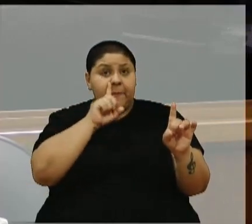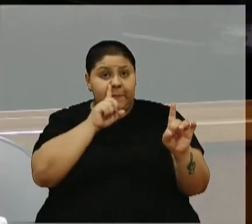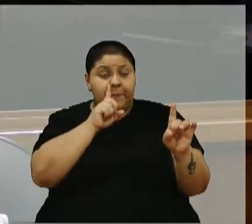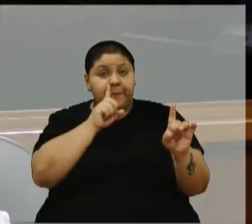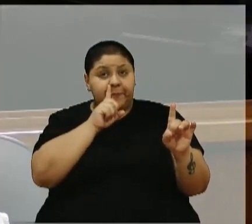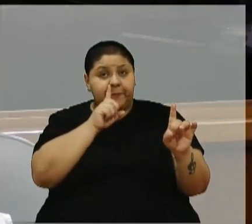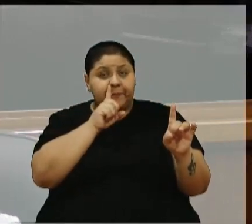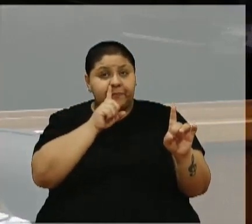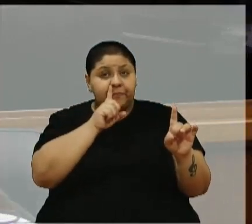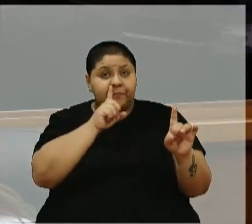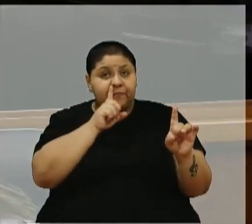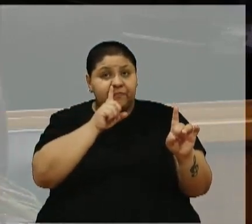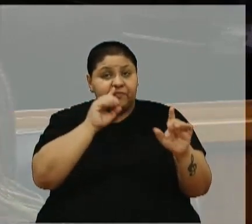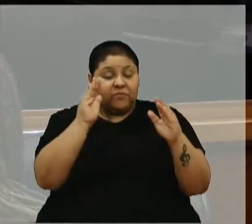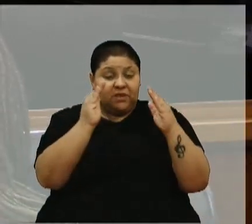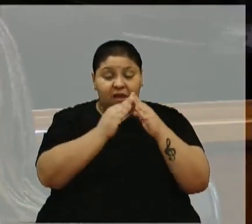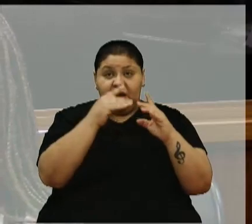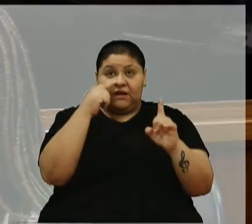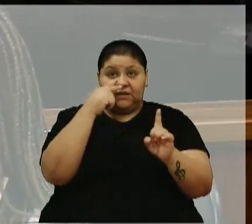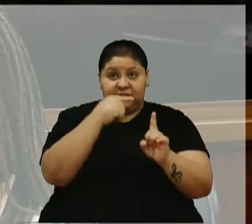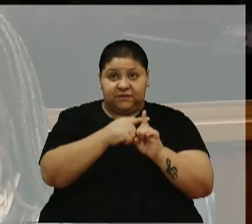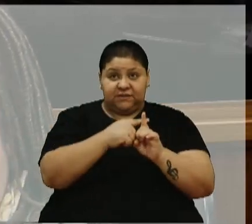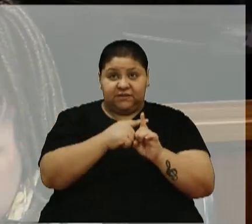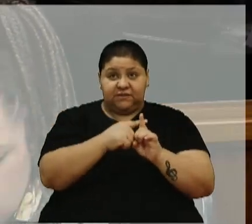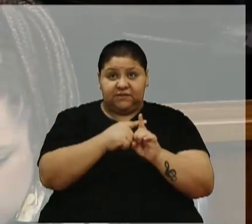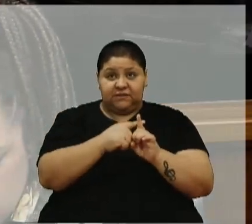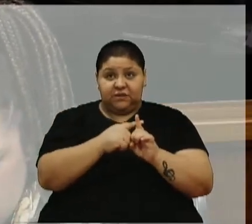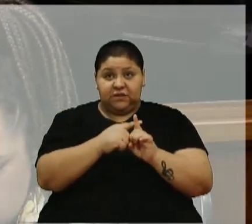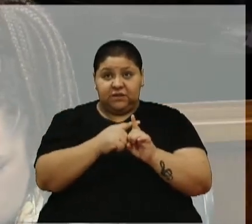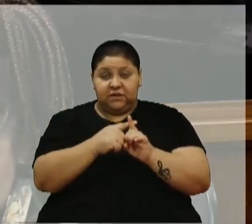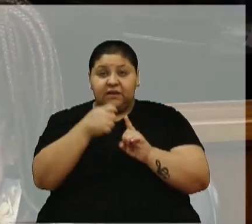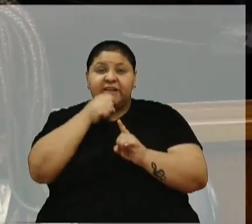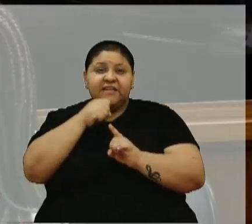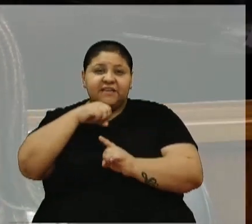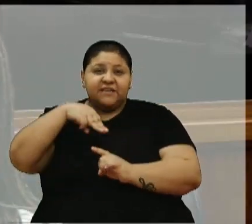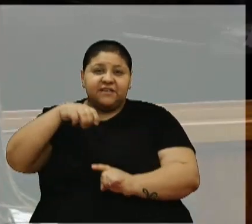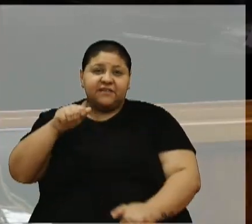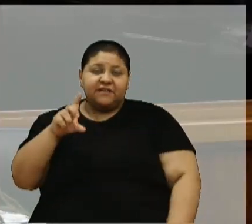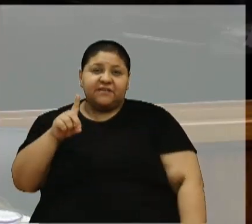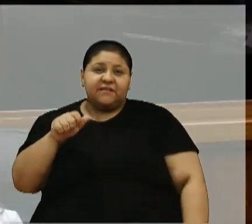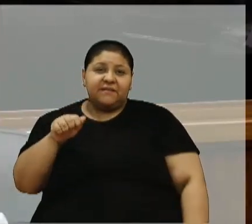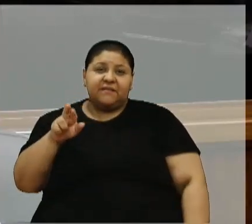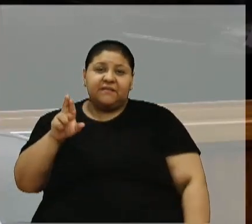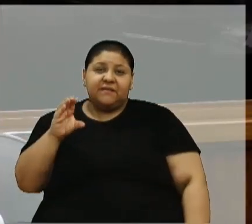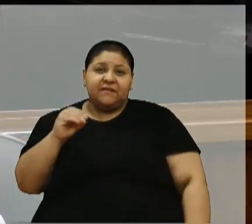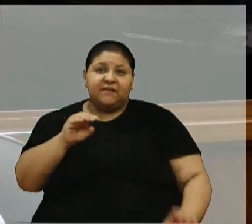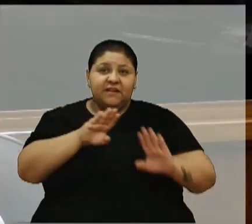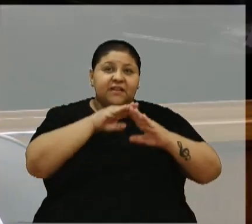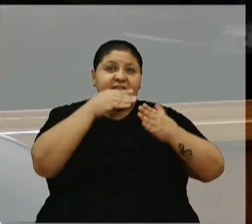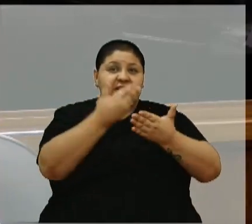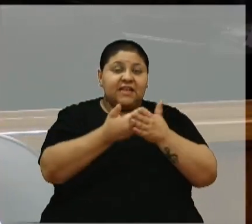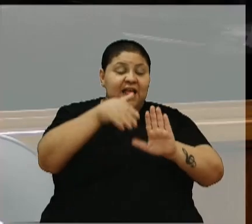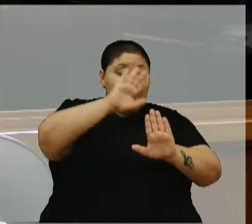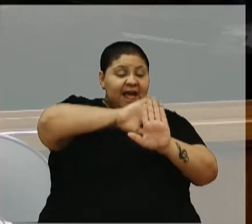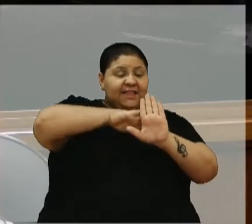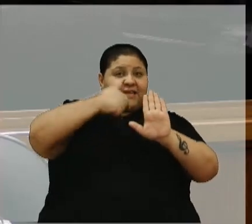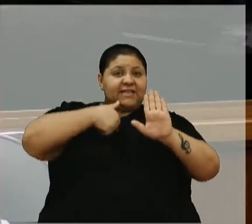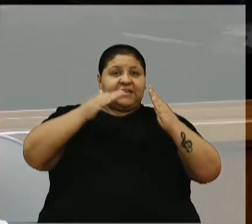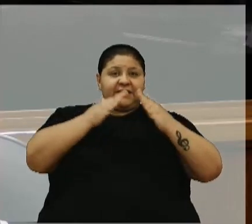tiveram ali. A igreja era onde há Madarco e a escola Melvin Jones ficava exatamente atrás da nossa casa, onde